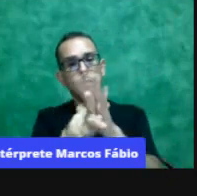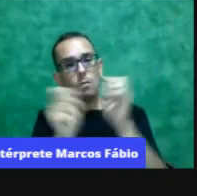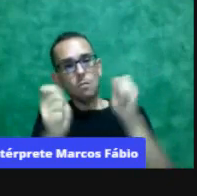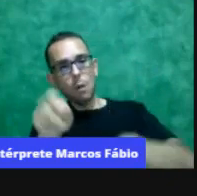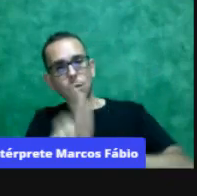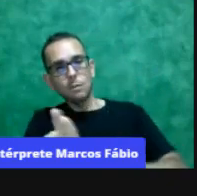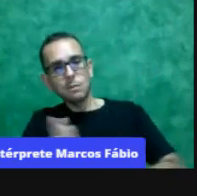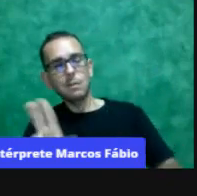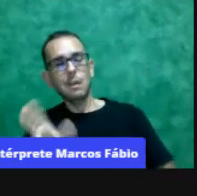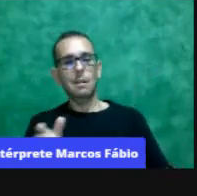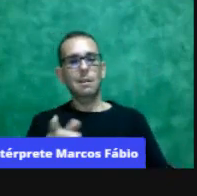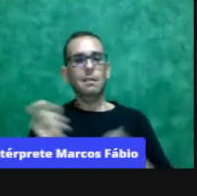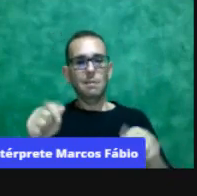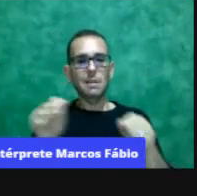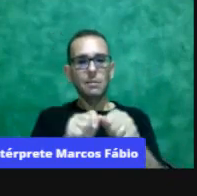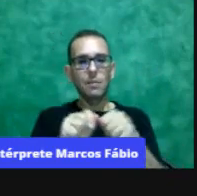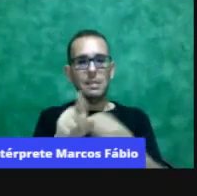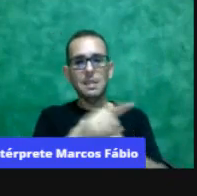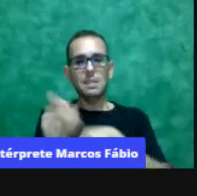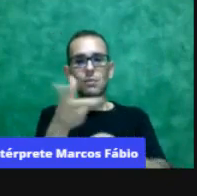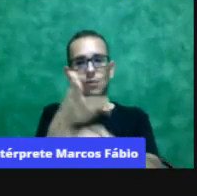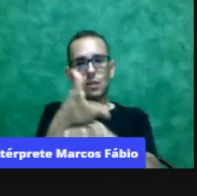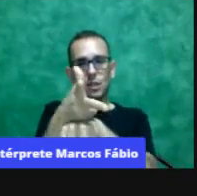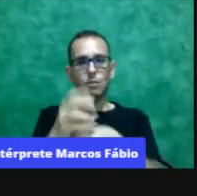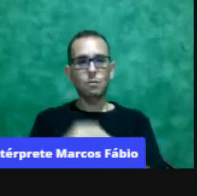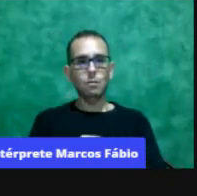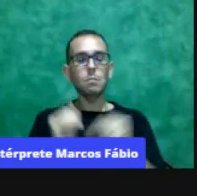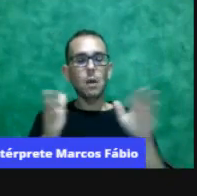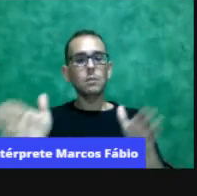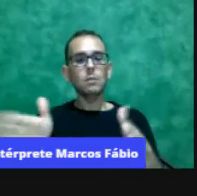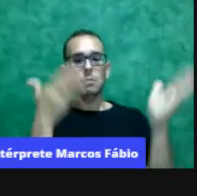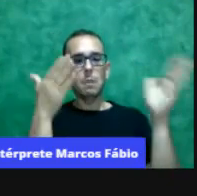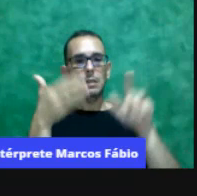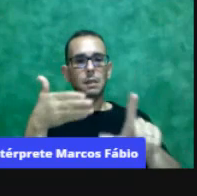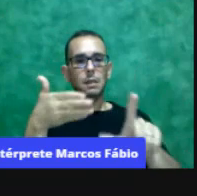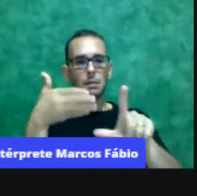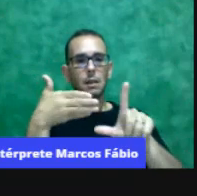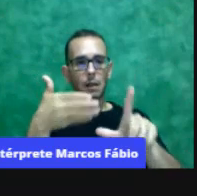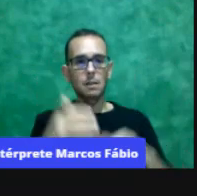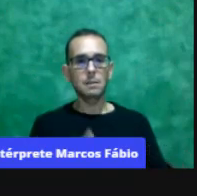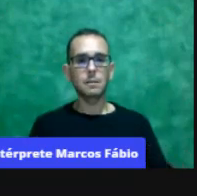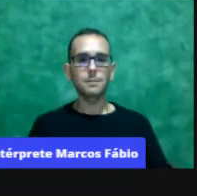poder produzir esses vídeos. Pode passar, por favor?